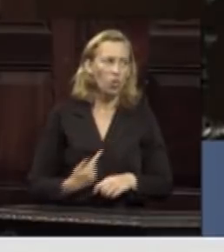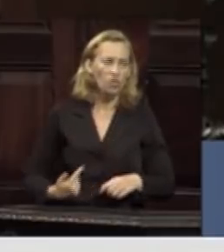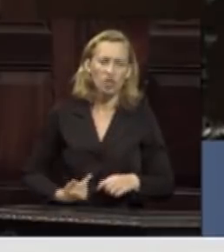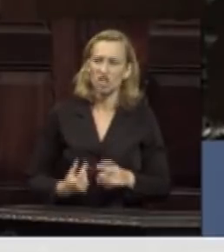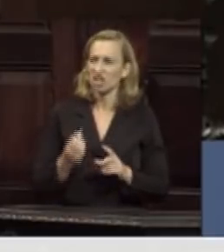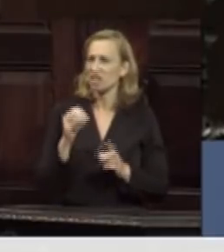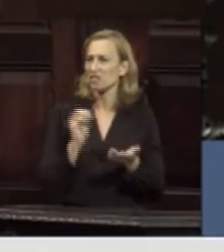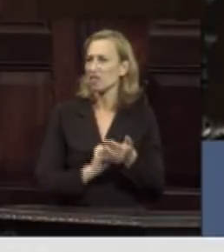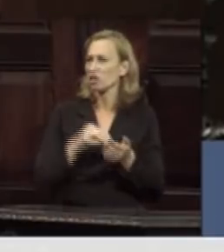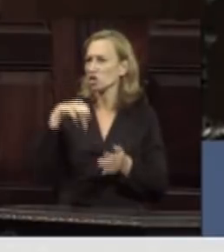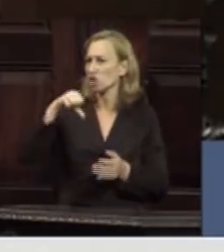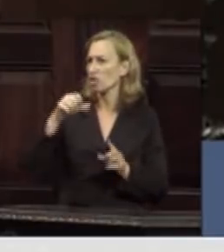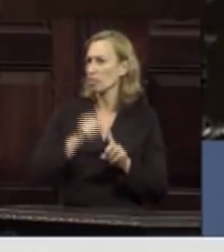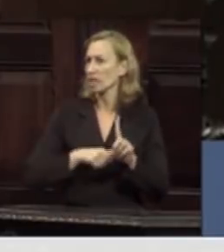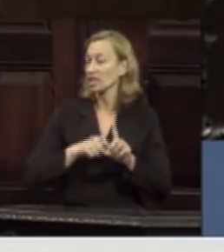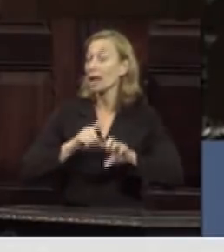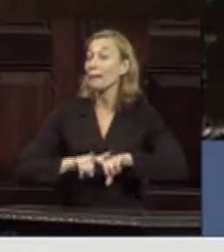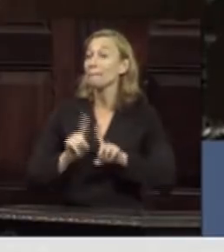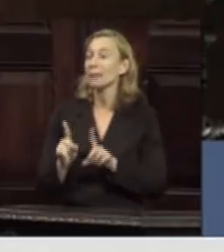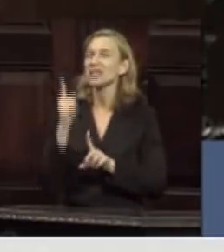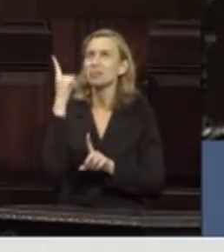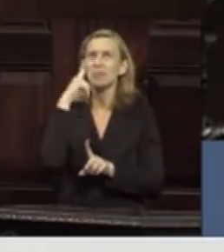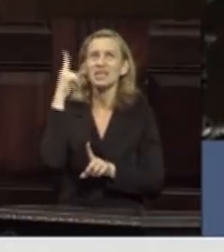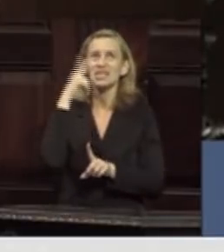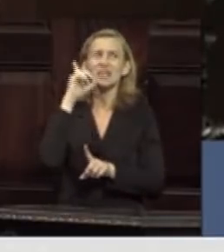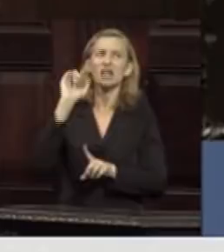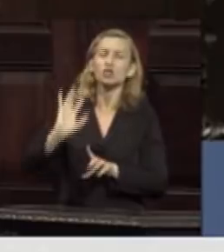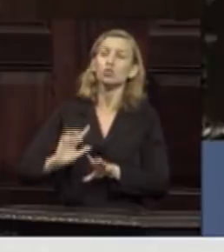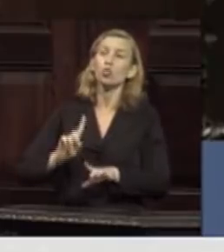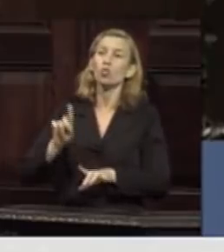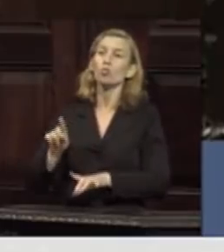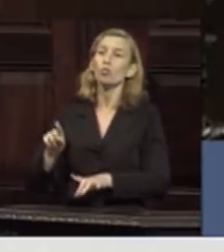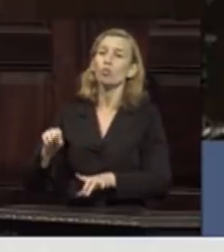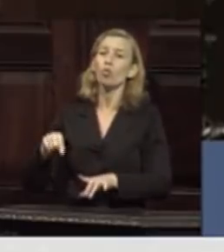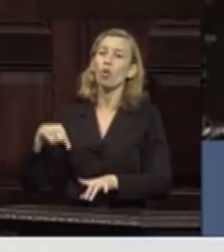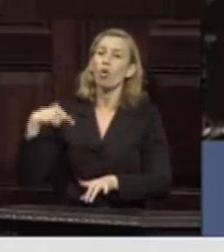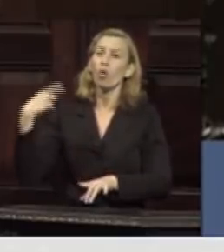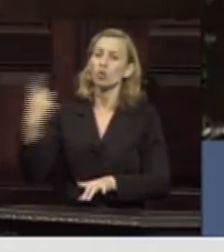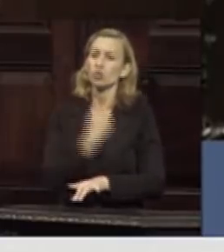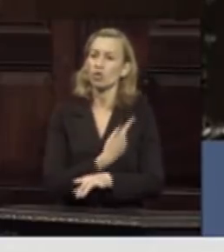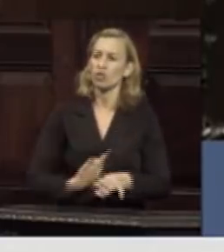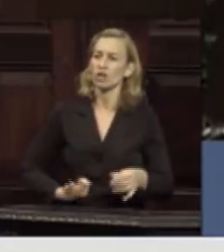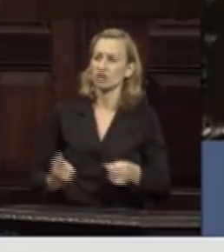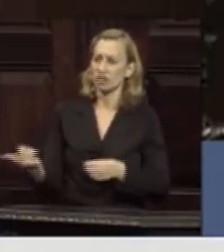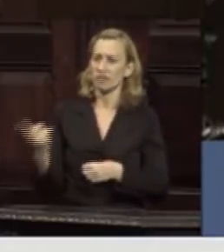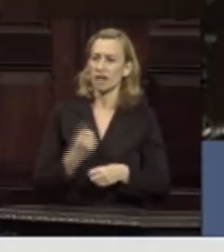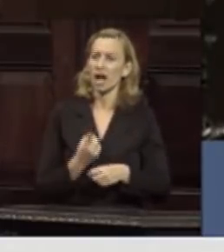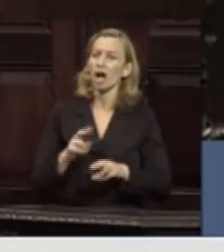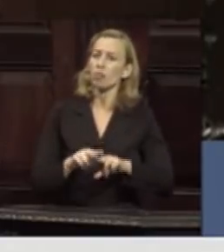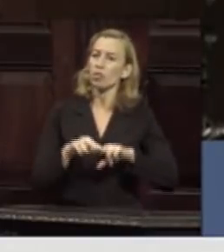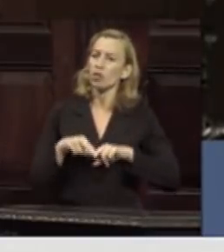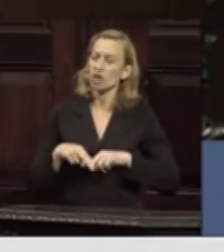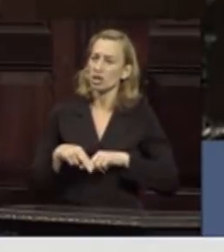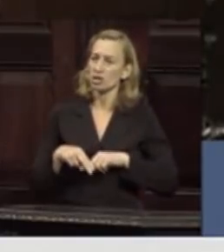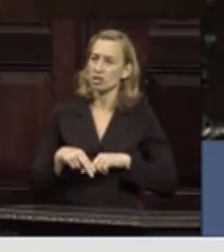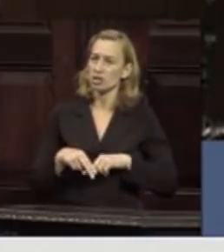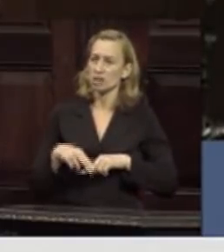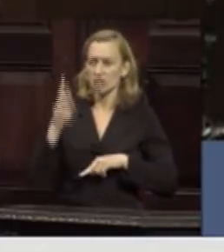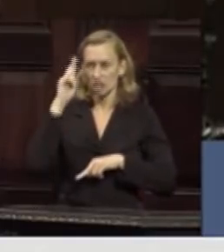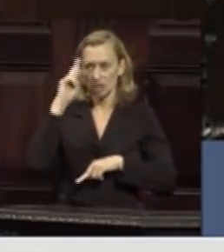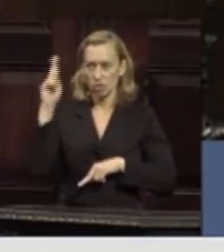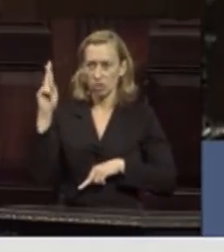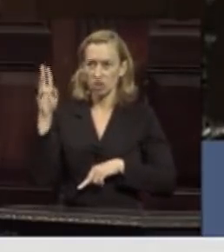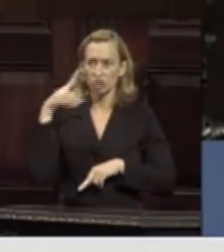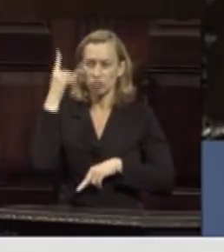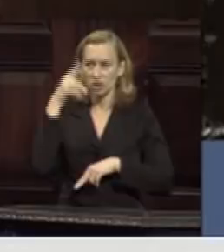meses, mas pensando no próximo governo que virá. Por isso, senhoras e senhores deputados, não só